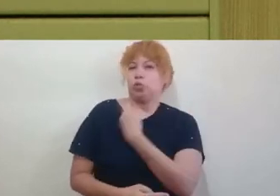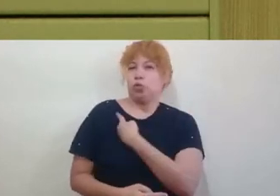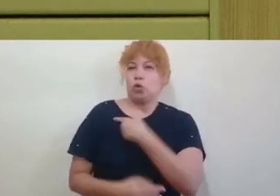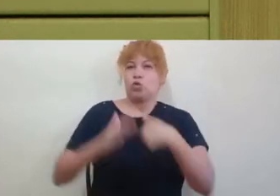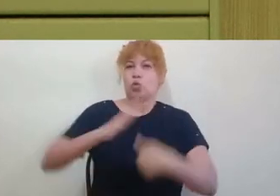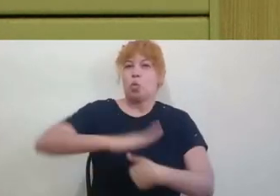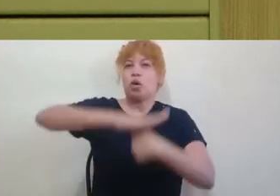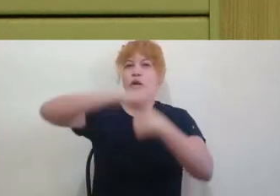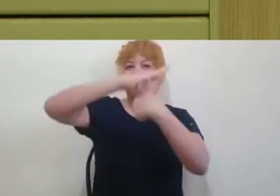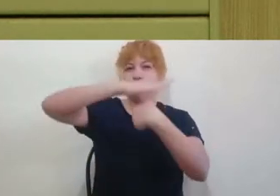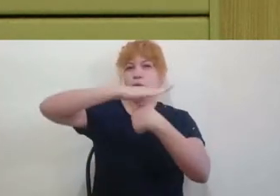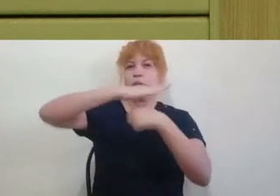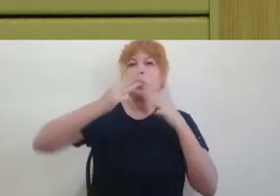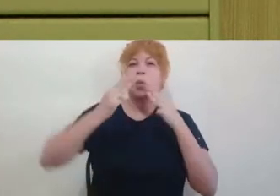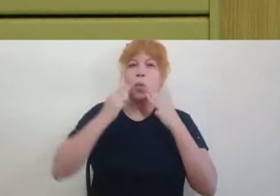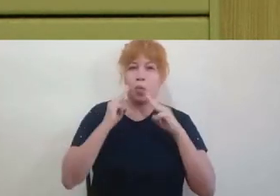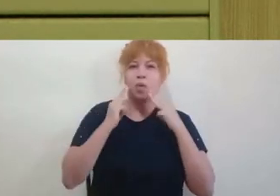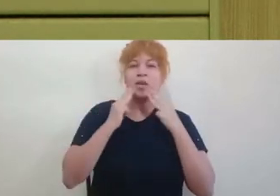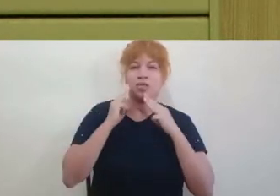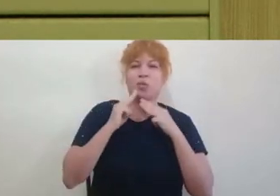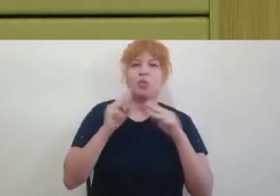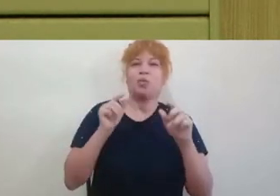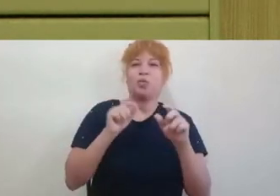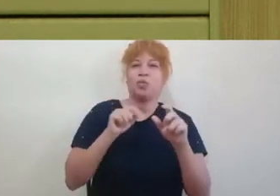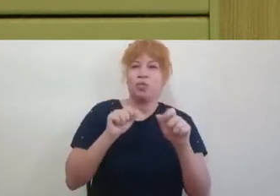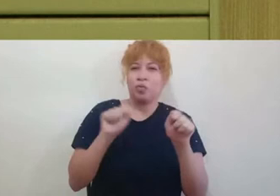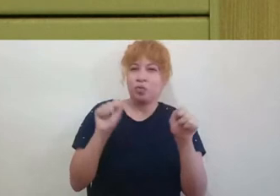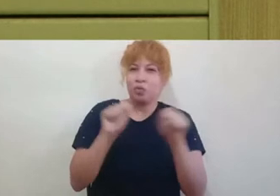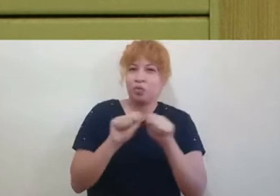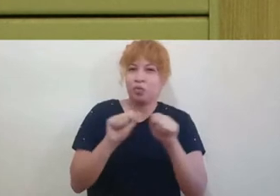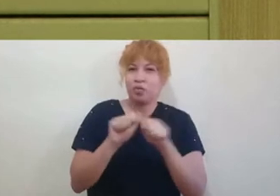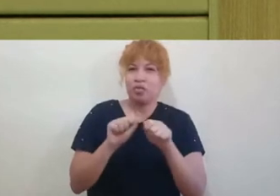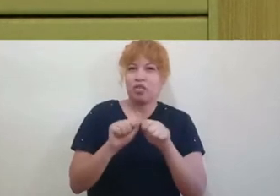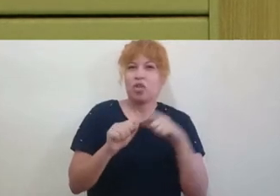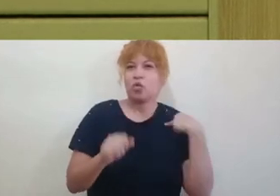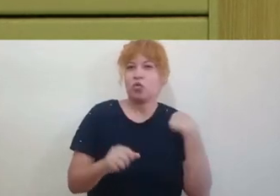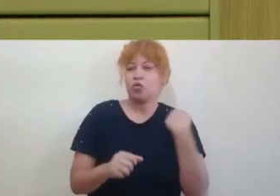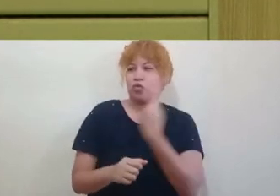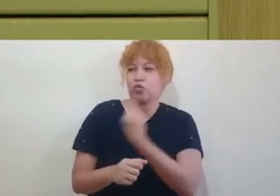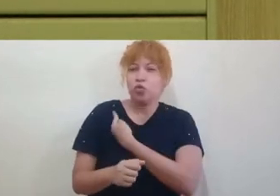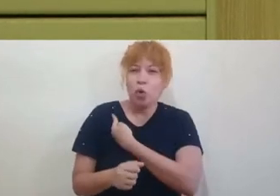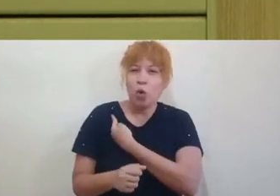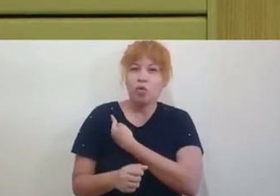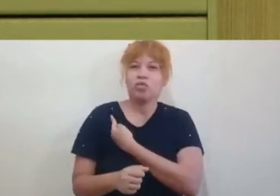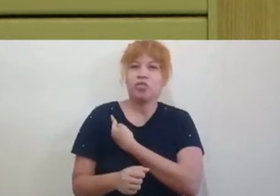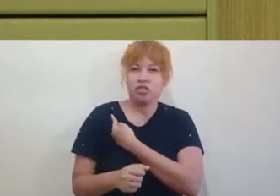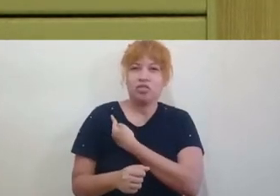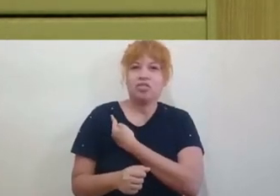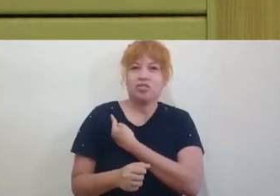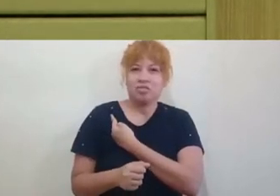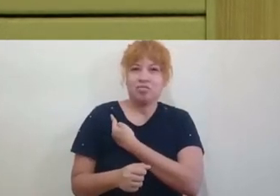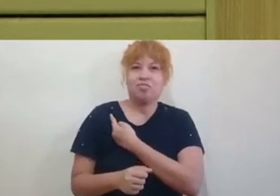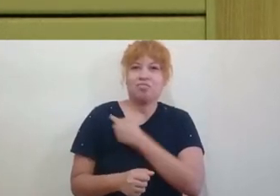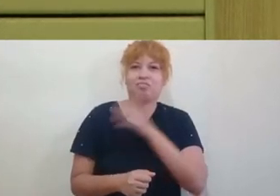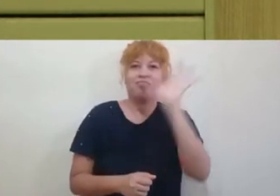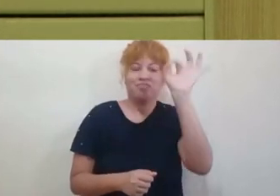estão aqui para dizer para suas famílias e para a sociedade pernambucana e